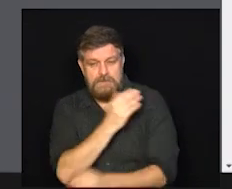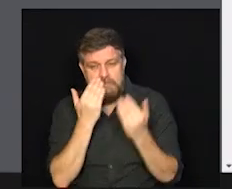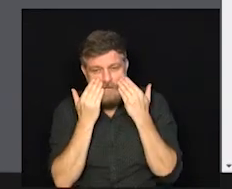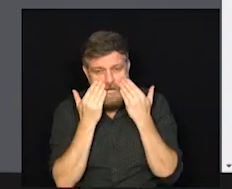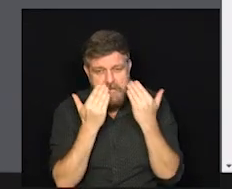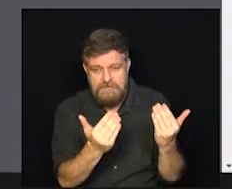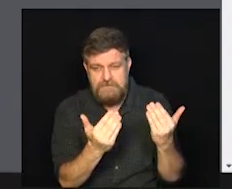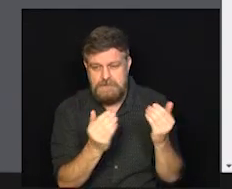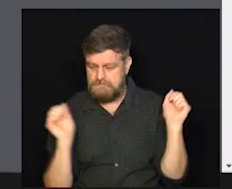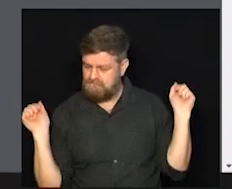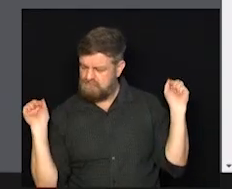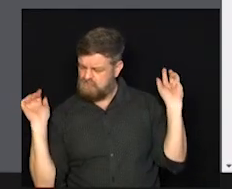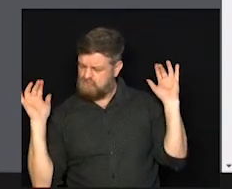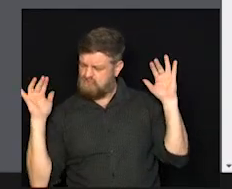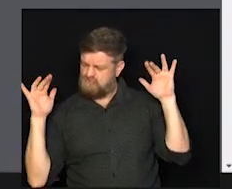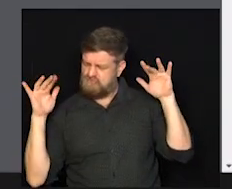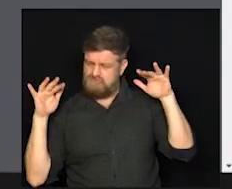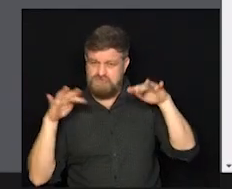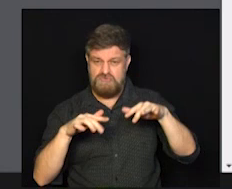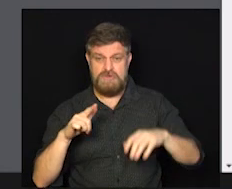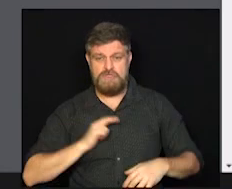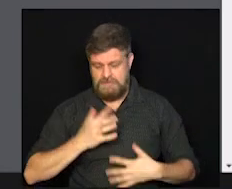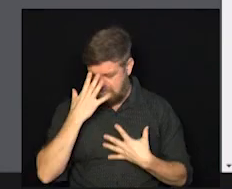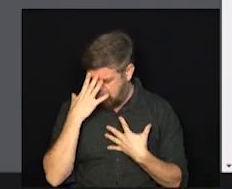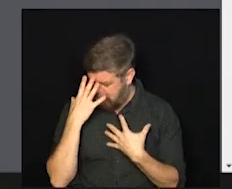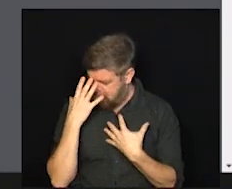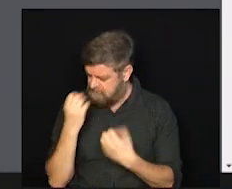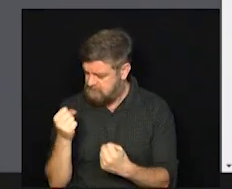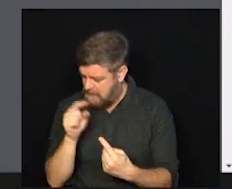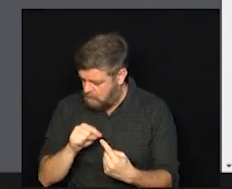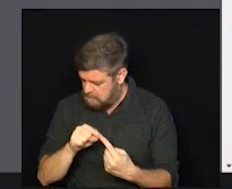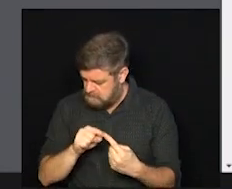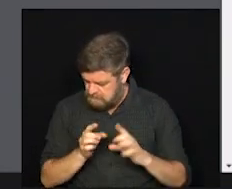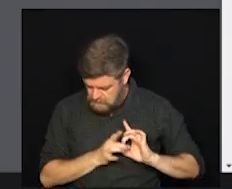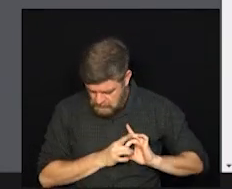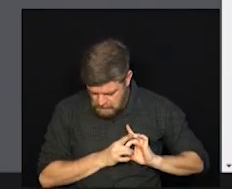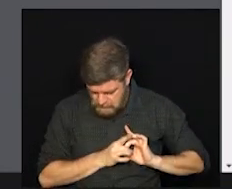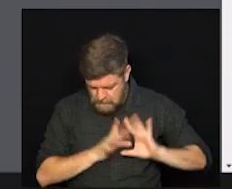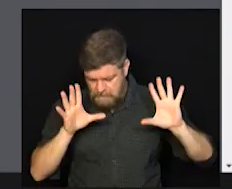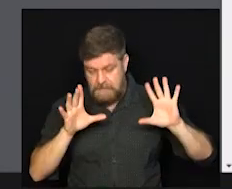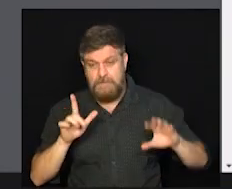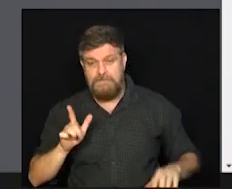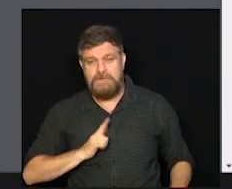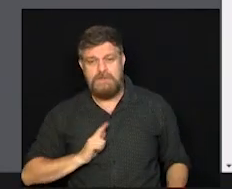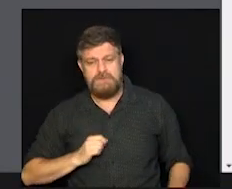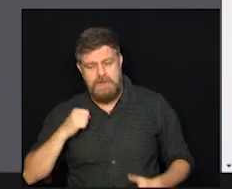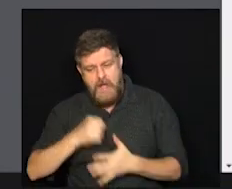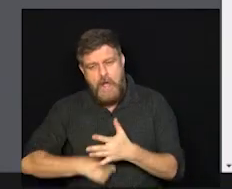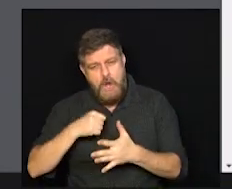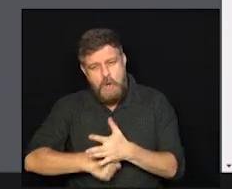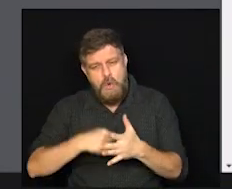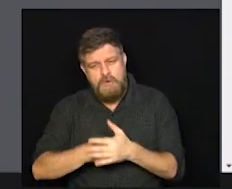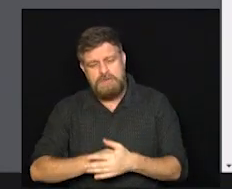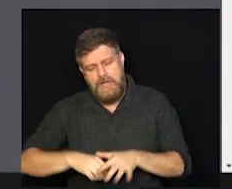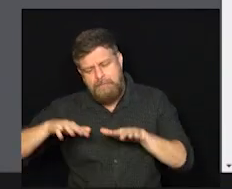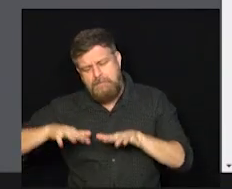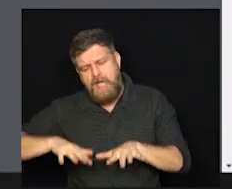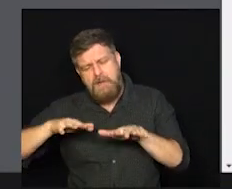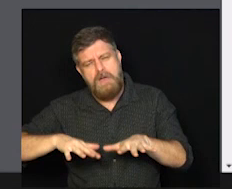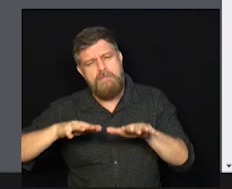E lá, através de uma fé libertadora, fez uma grande movimentação ao qual houve,